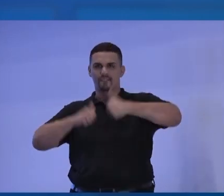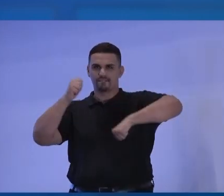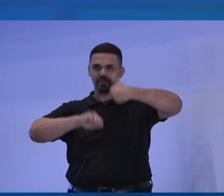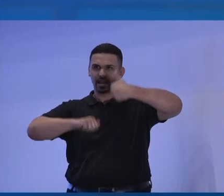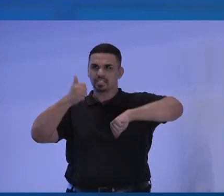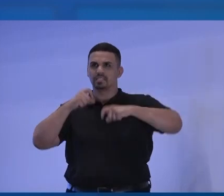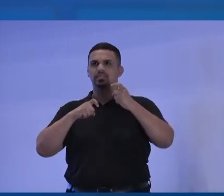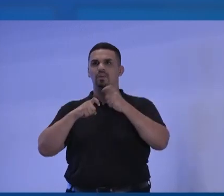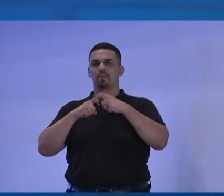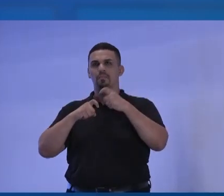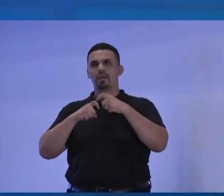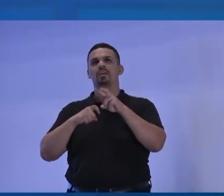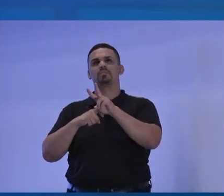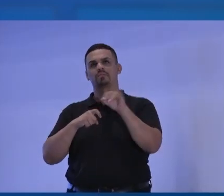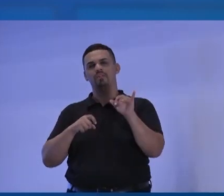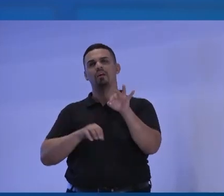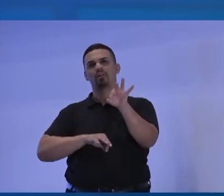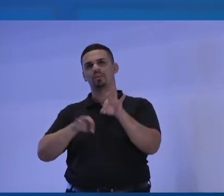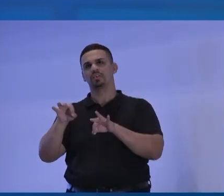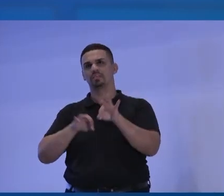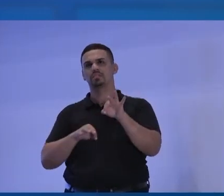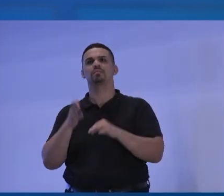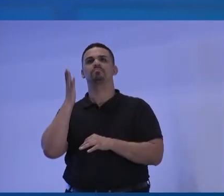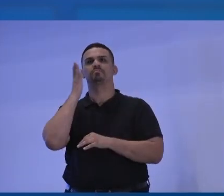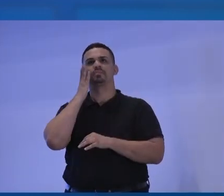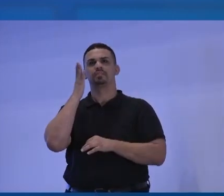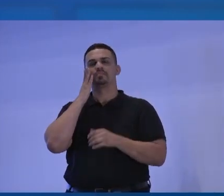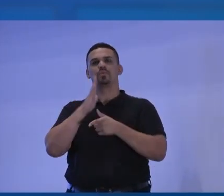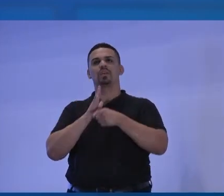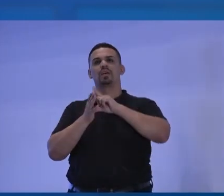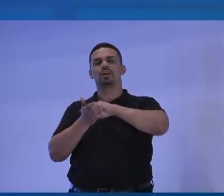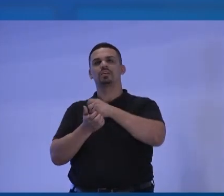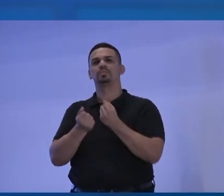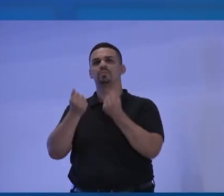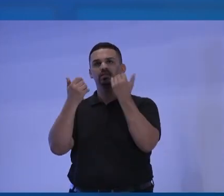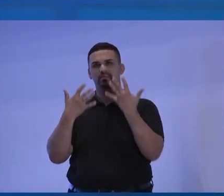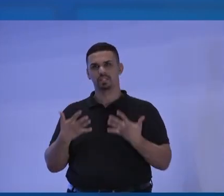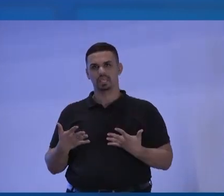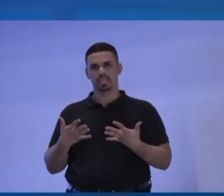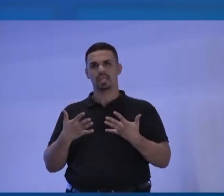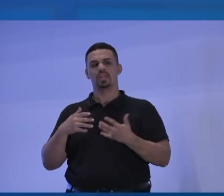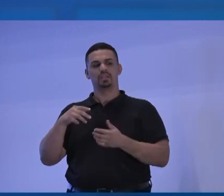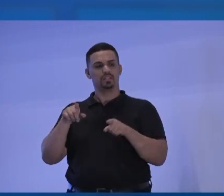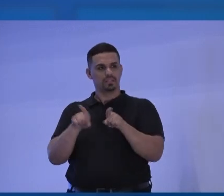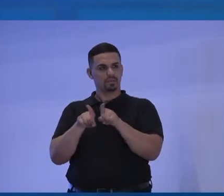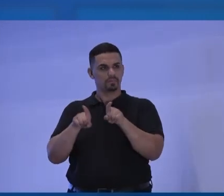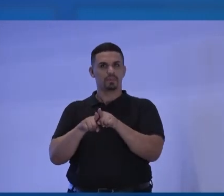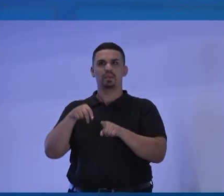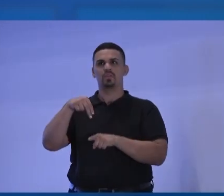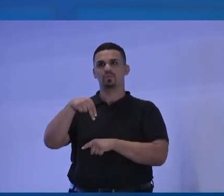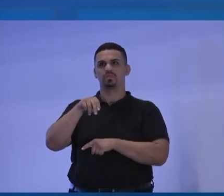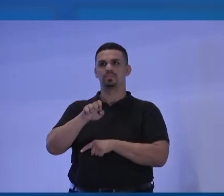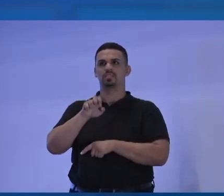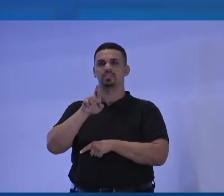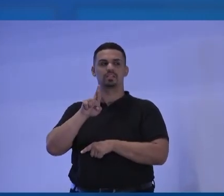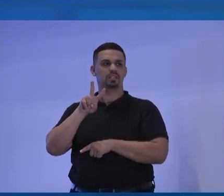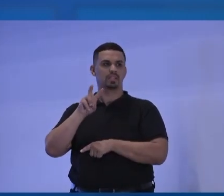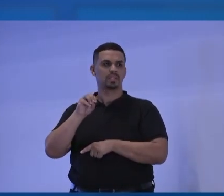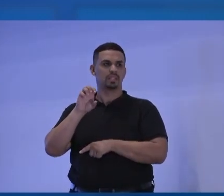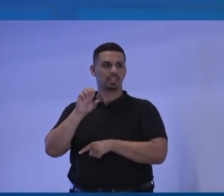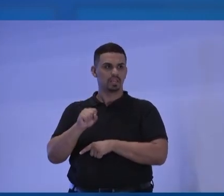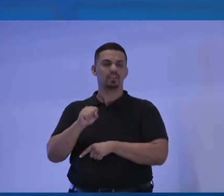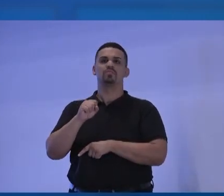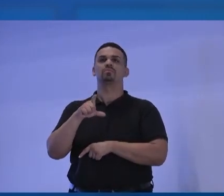pele, procurando aquelas lesões que eu descrevi antes. Os nervos vão ser avaliados. Nessa foto está mostrando uma pessoa avaliando os